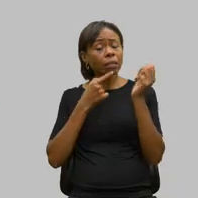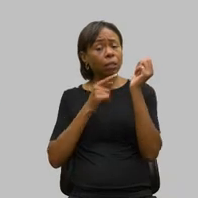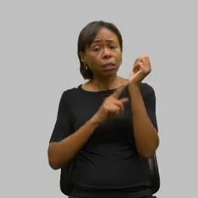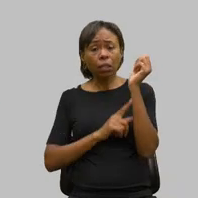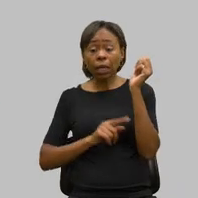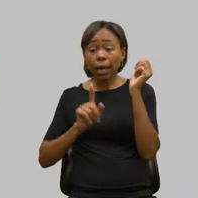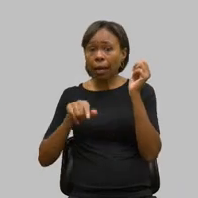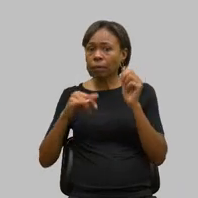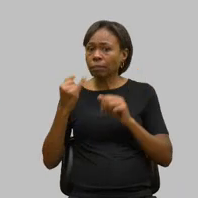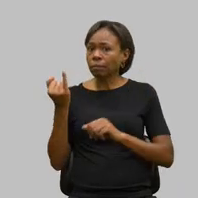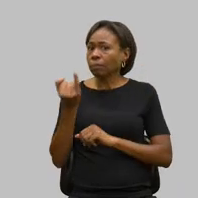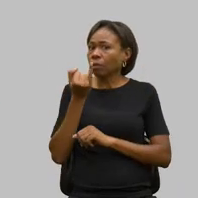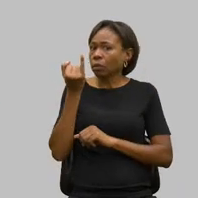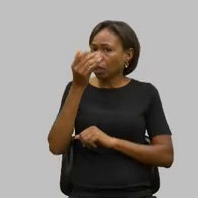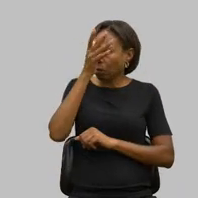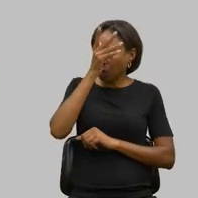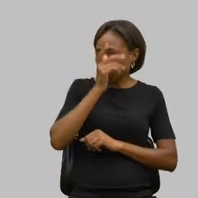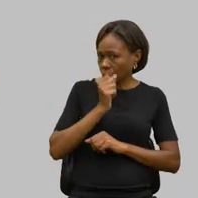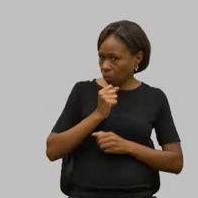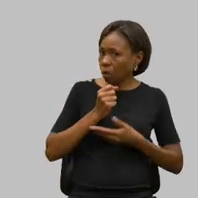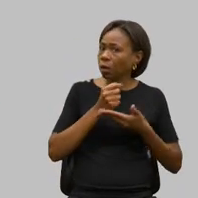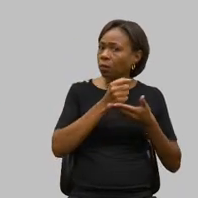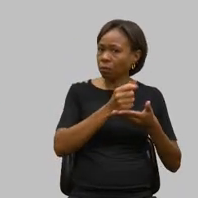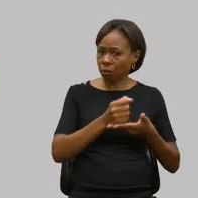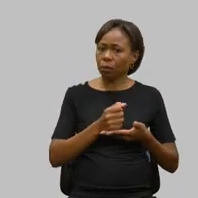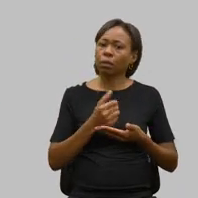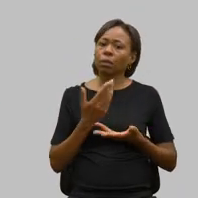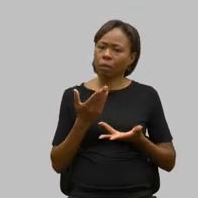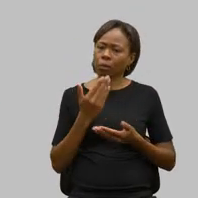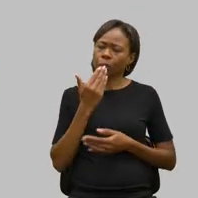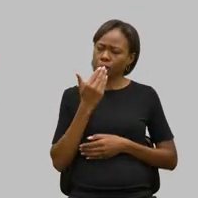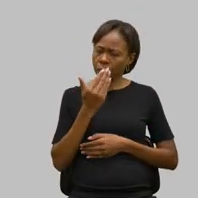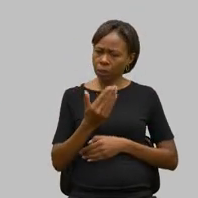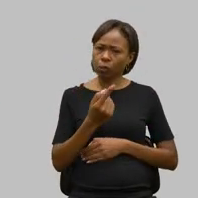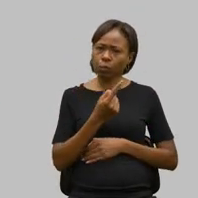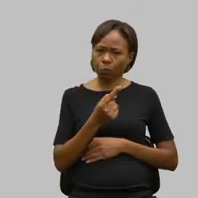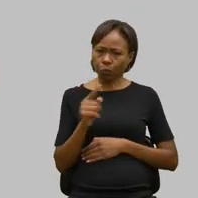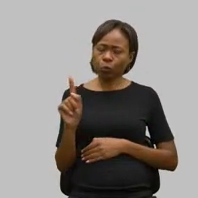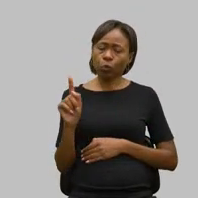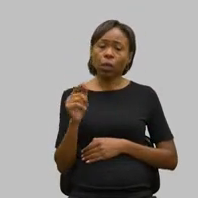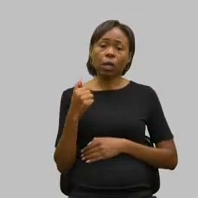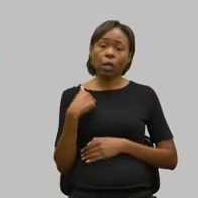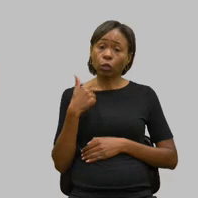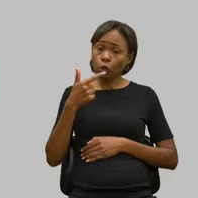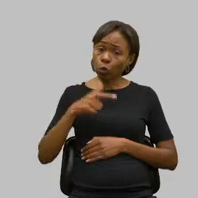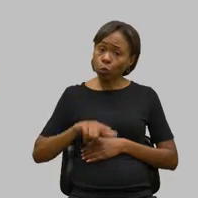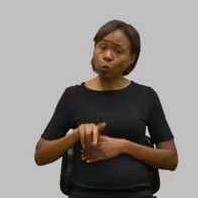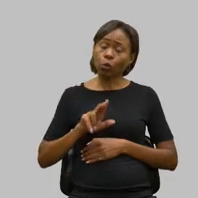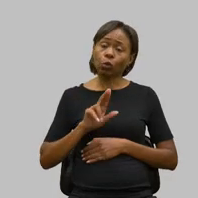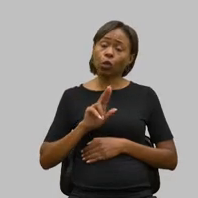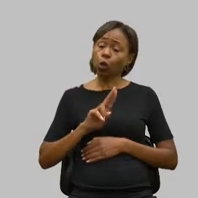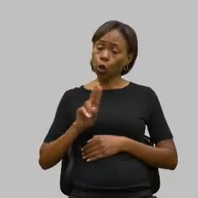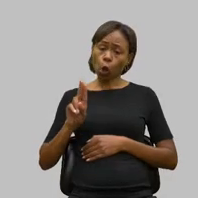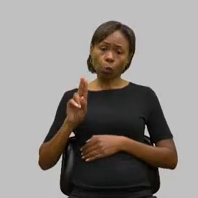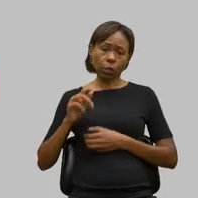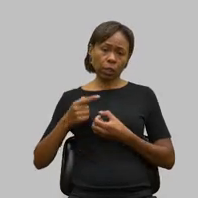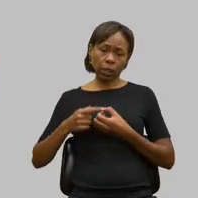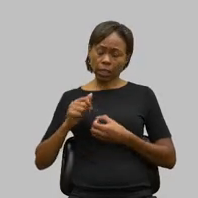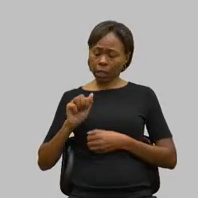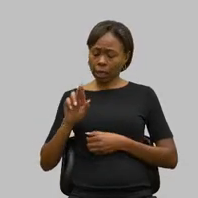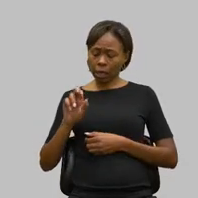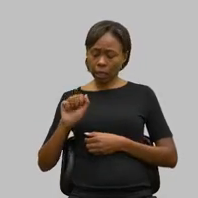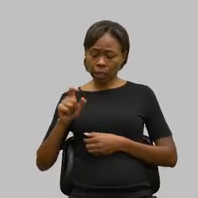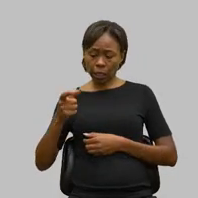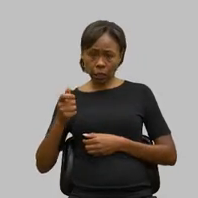importância para salvar vidas. Então, fica, por fim, esse pedido aí, repito, não só em nome de Araxá, mas de todas as cidades